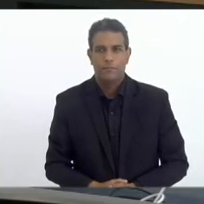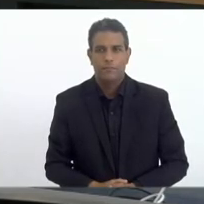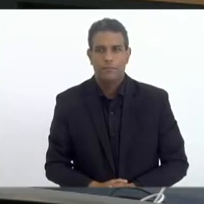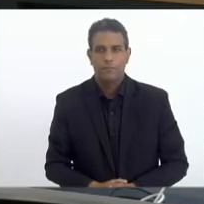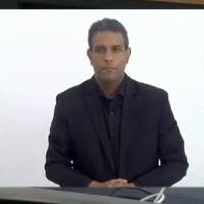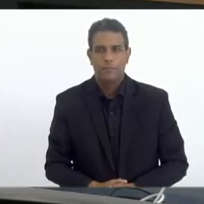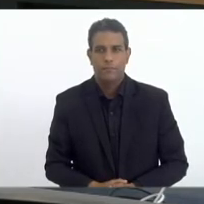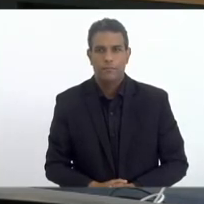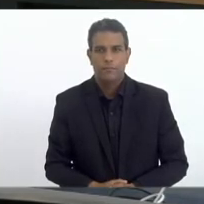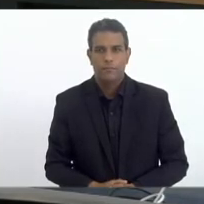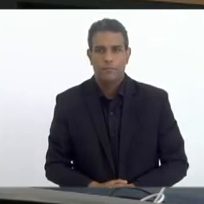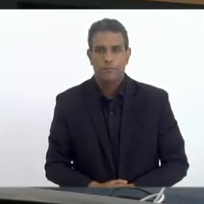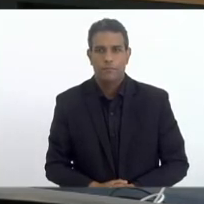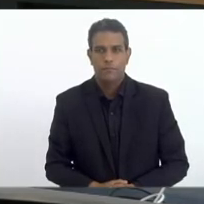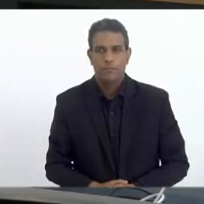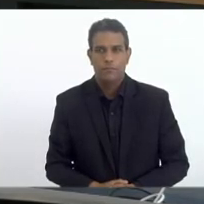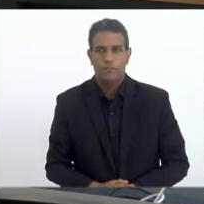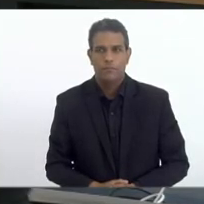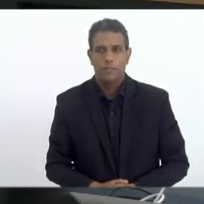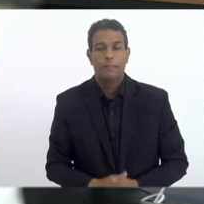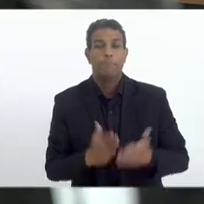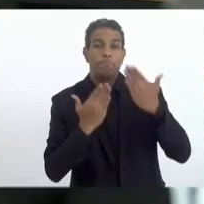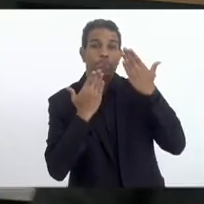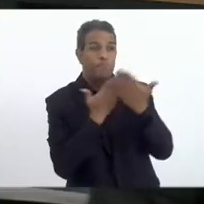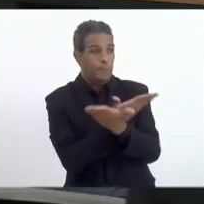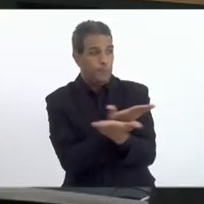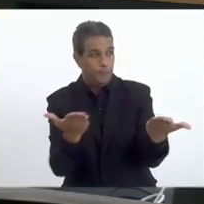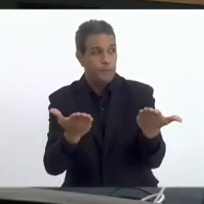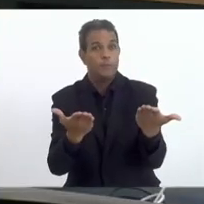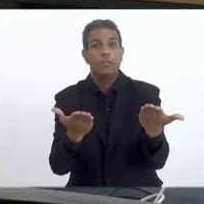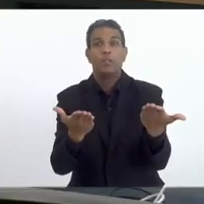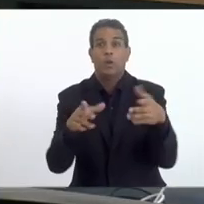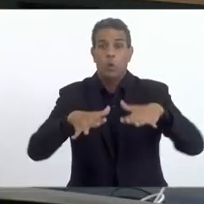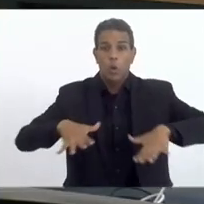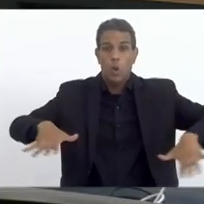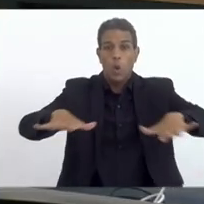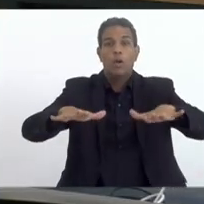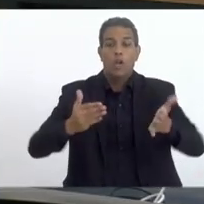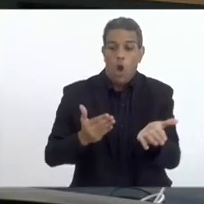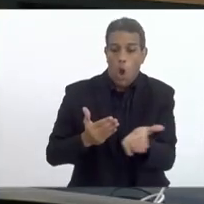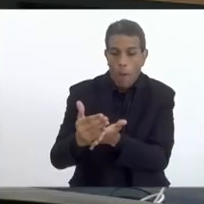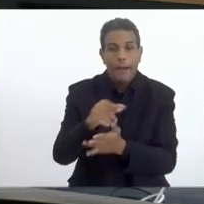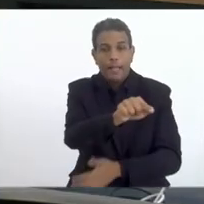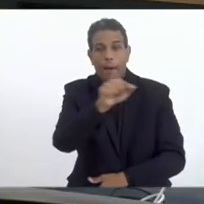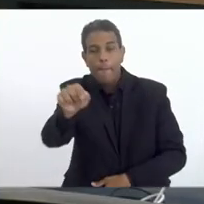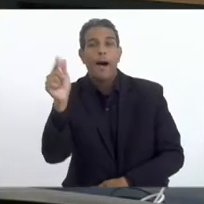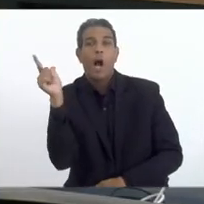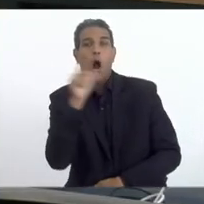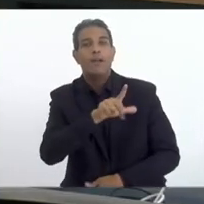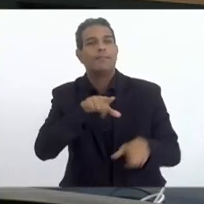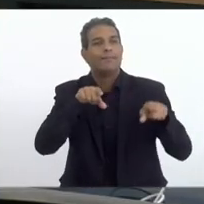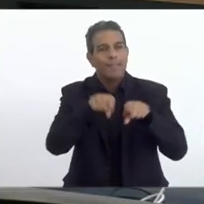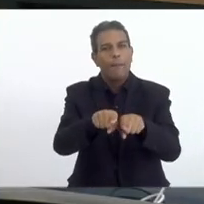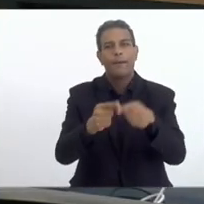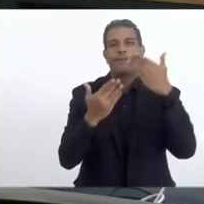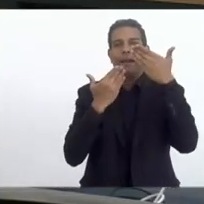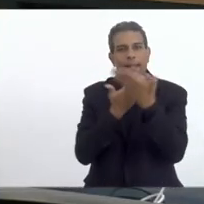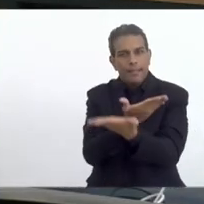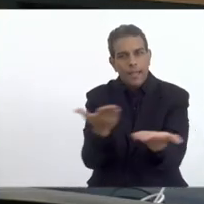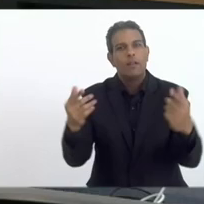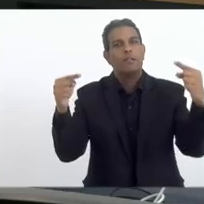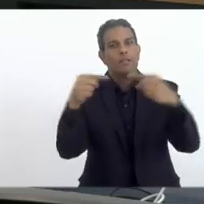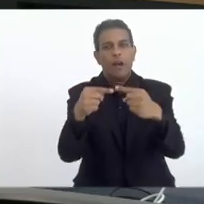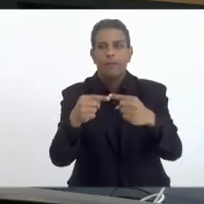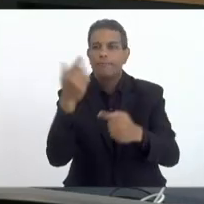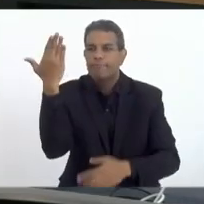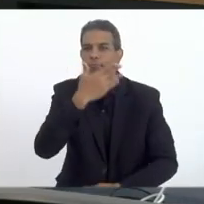Bom, então, já agradeço a GES Rio por mencionar a gente, a vocês. Agradeço também, eu